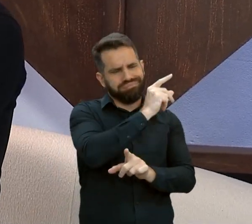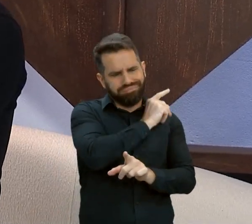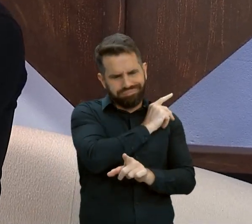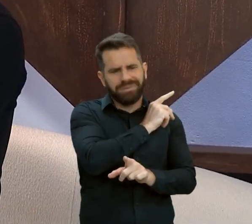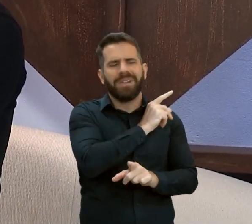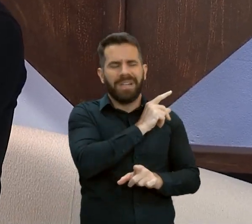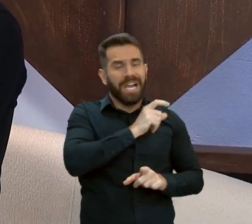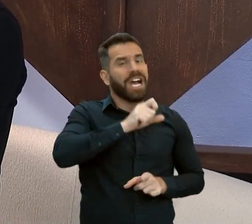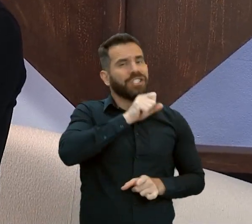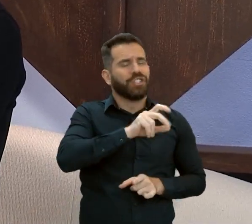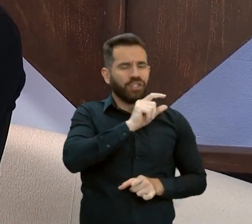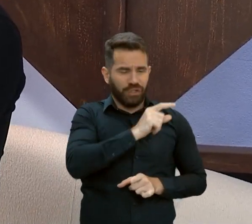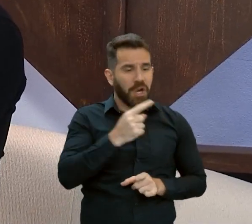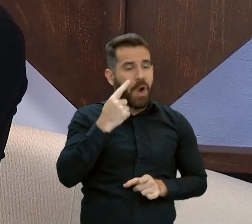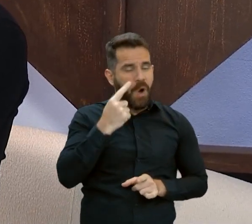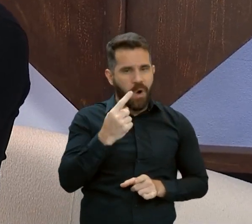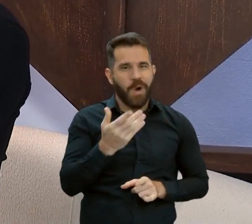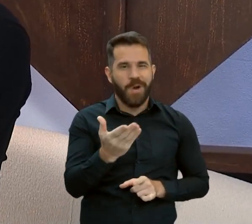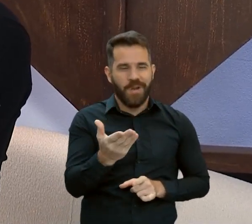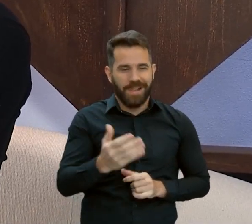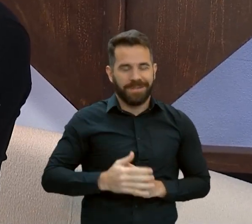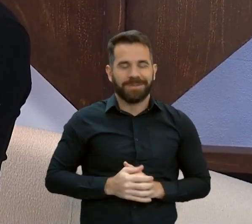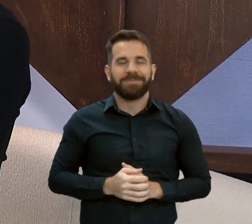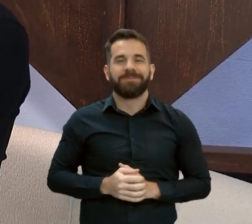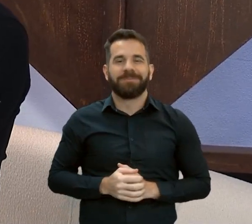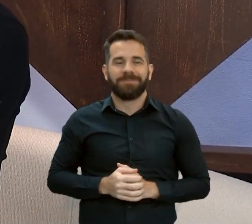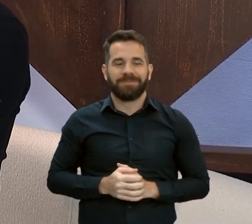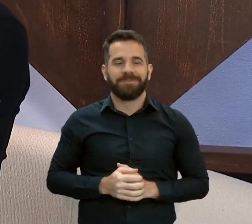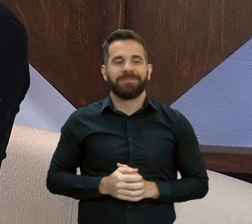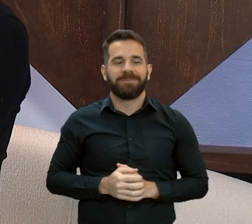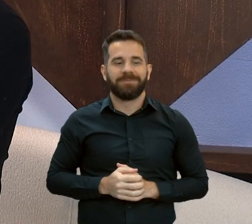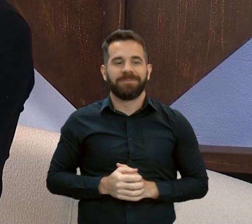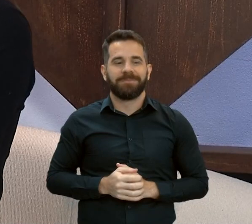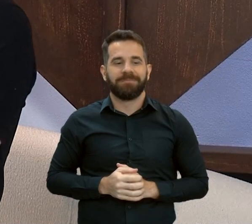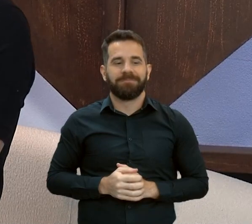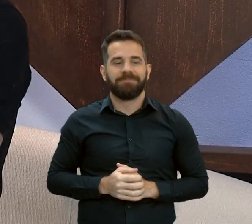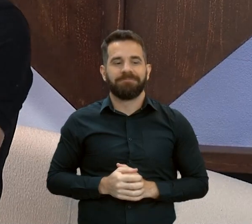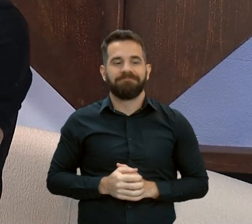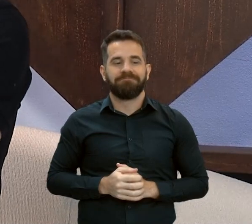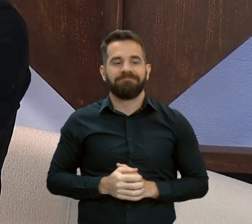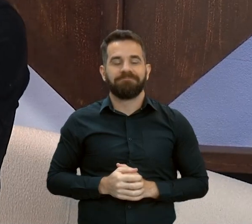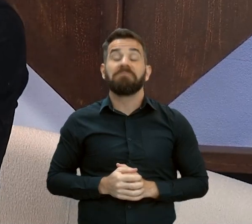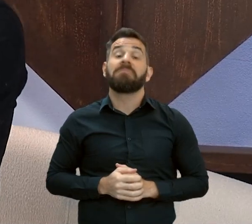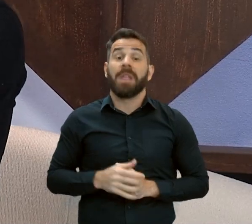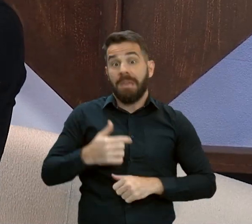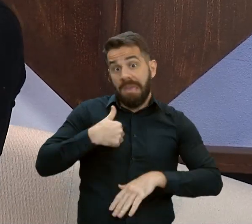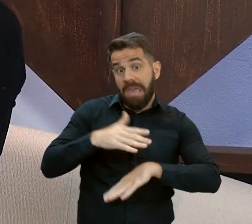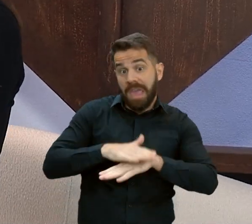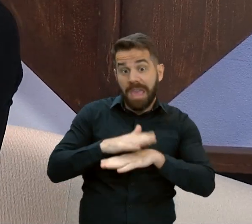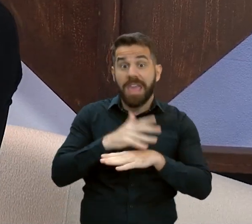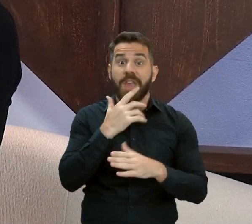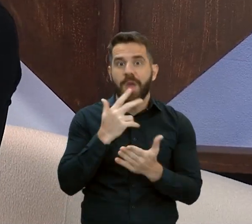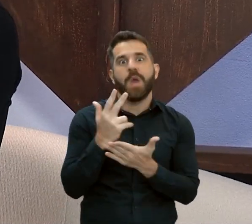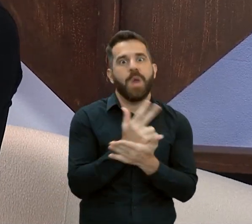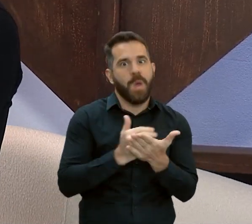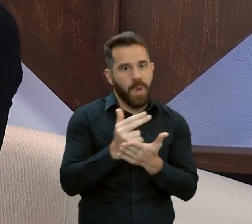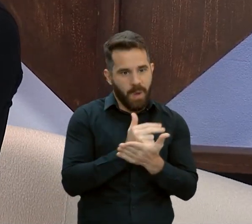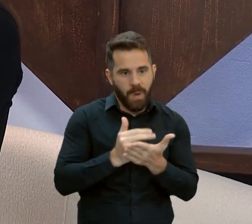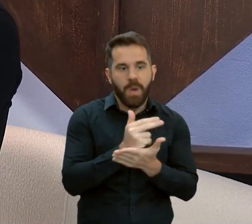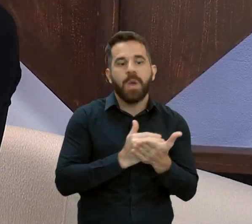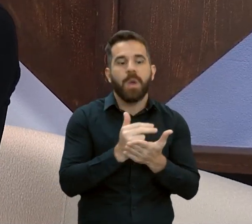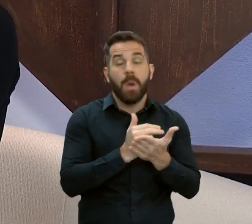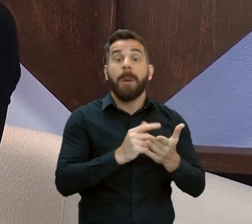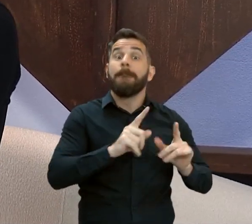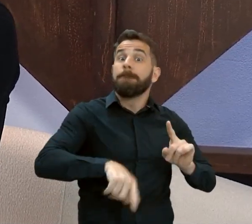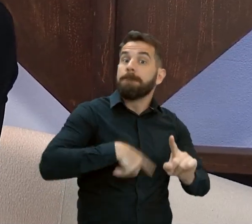né, interessante, né? Aí lá tem uma ilustração que eu criei a partir disso, né? E aí você falou do QR Code, né? Aqui está linkado um